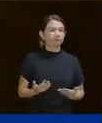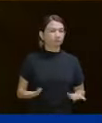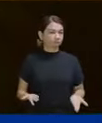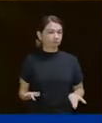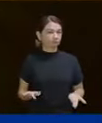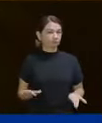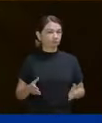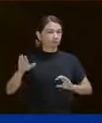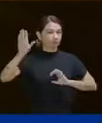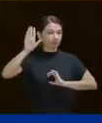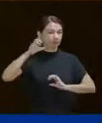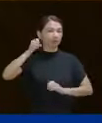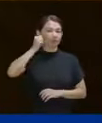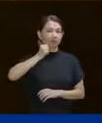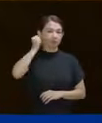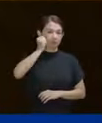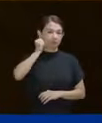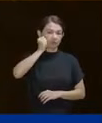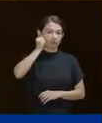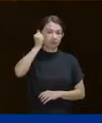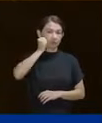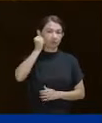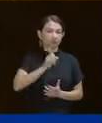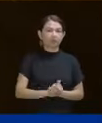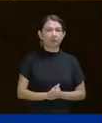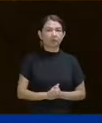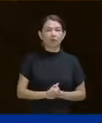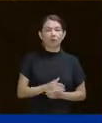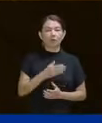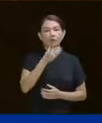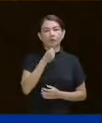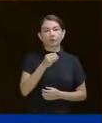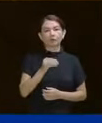concorria ao Senado um senhor Guaraci